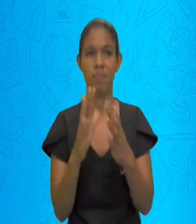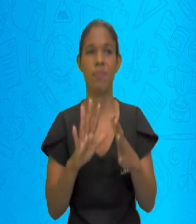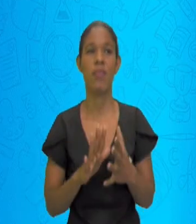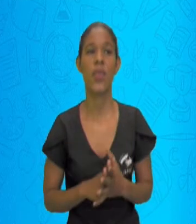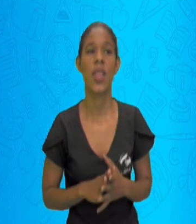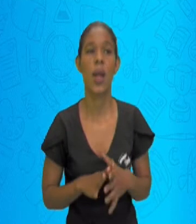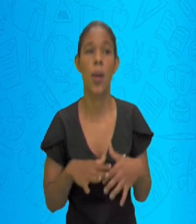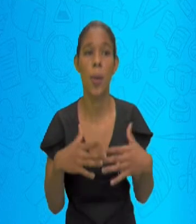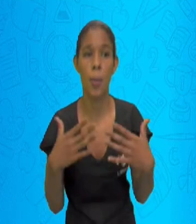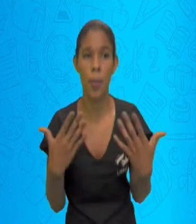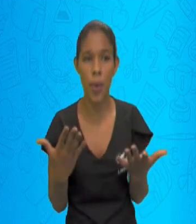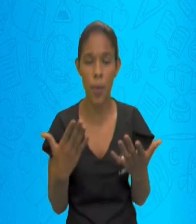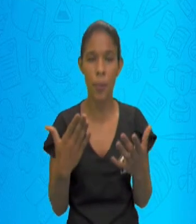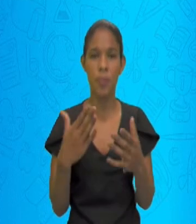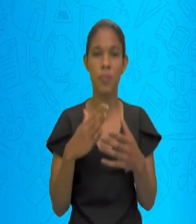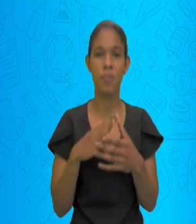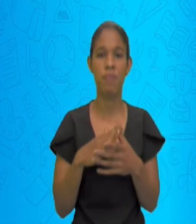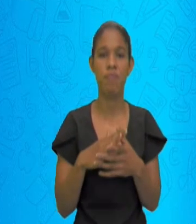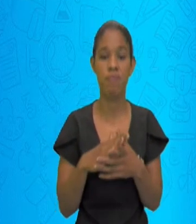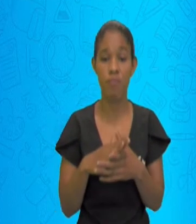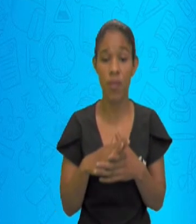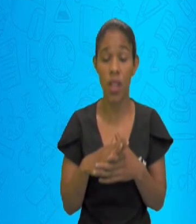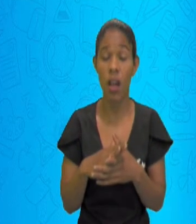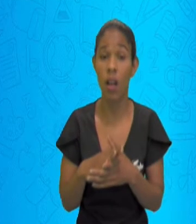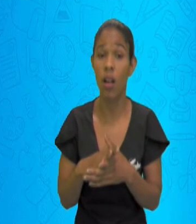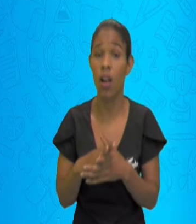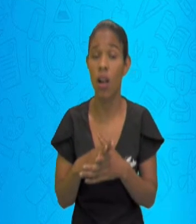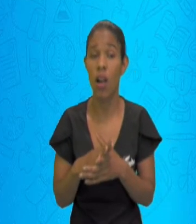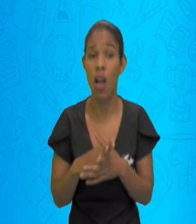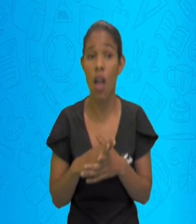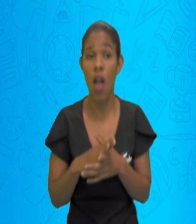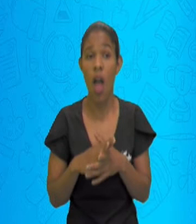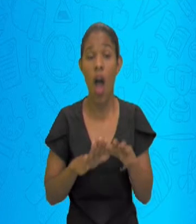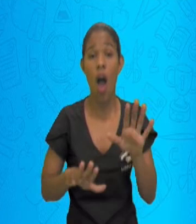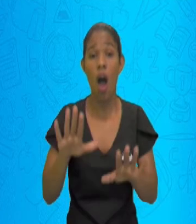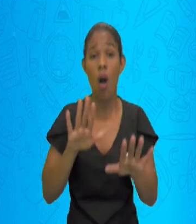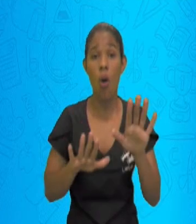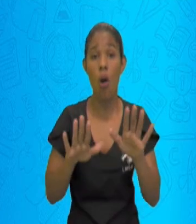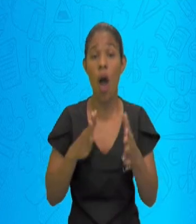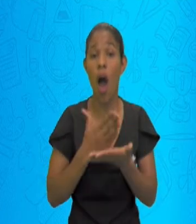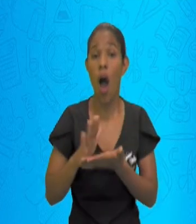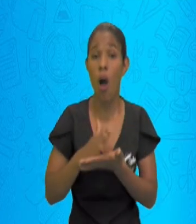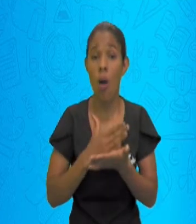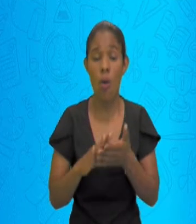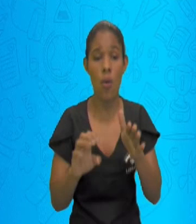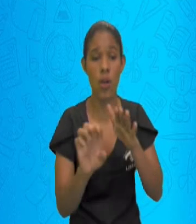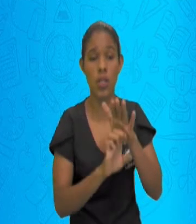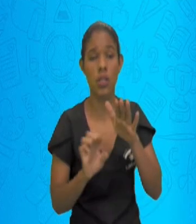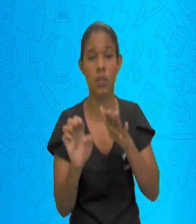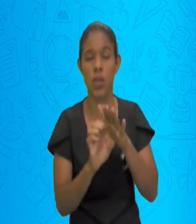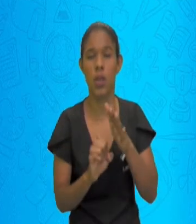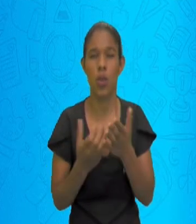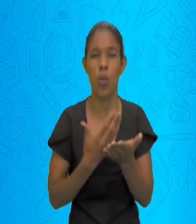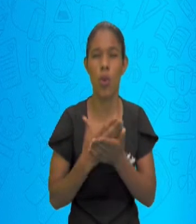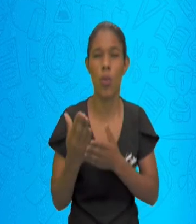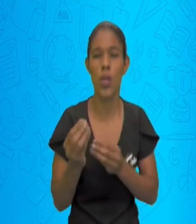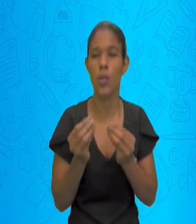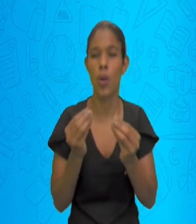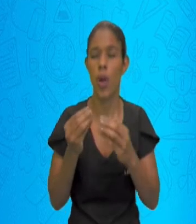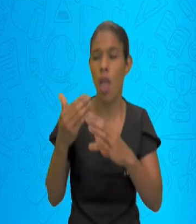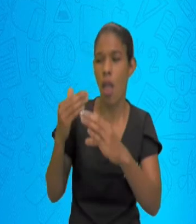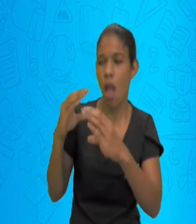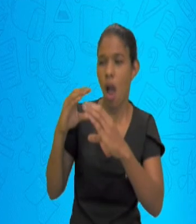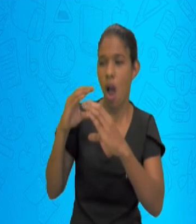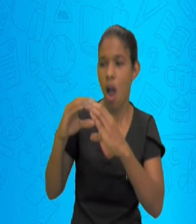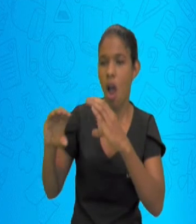outras atividades empresariais legais começaram a investir na tradição cultural. Ou seja, investia-se de